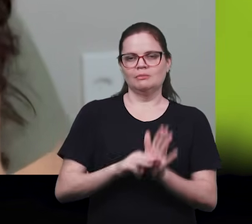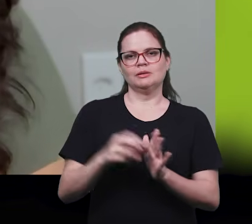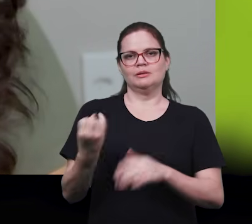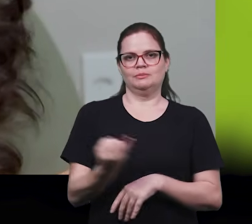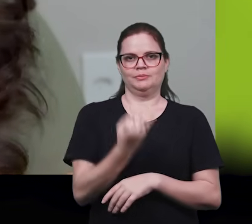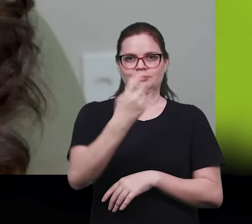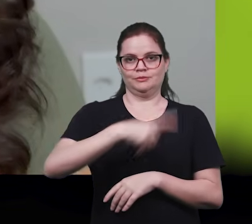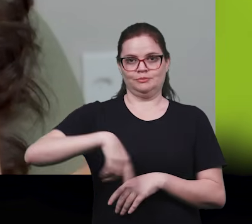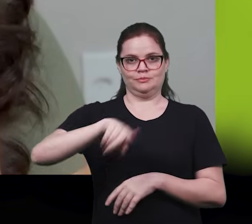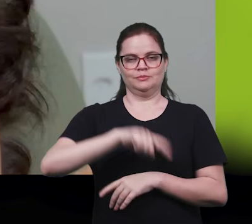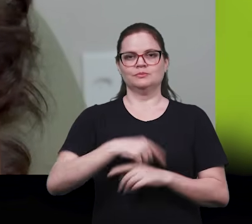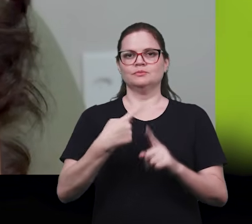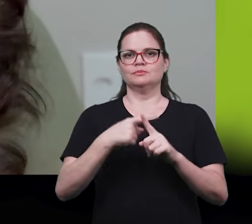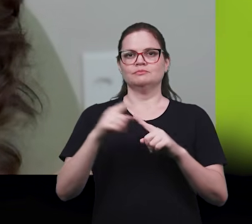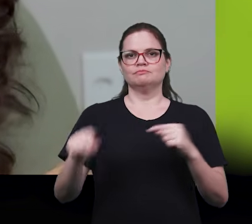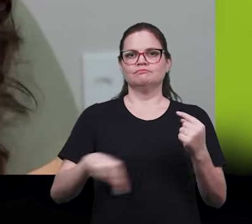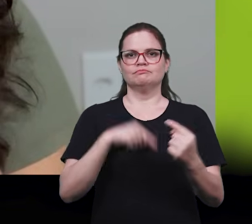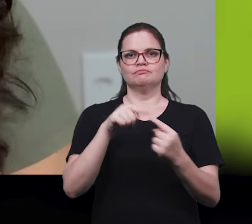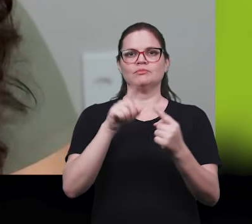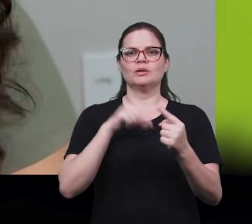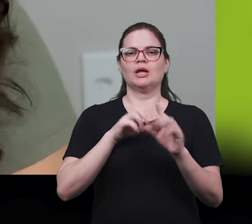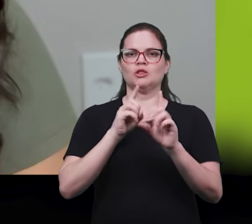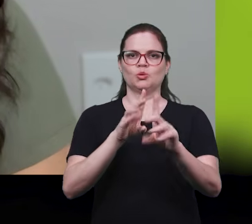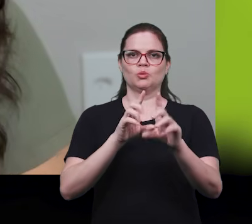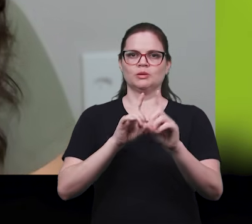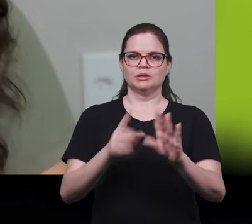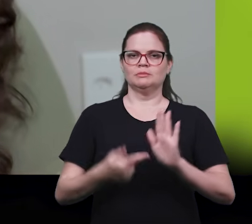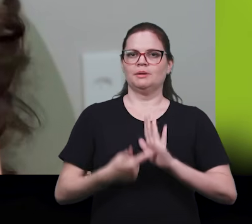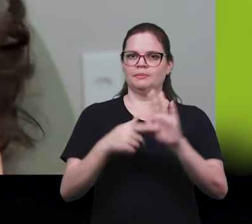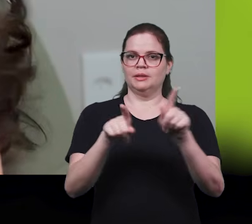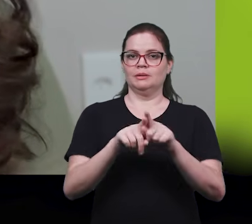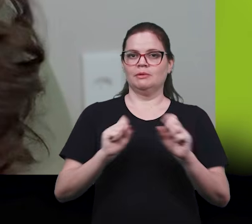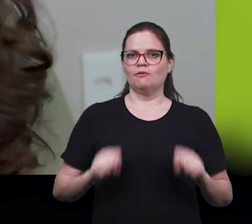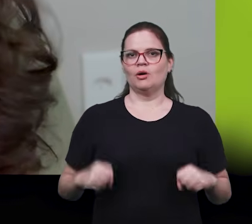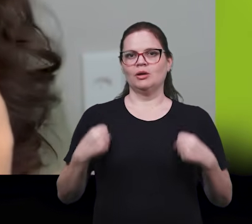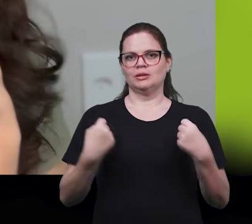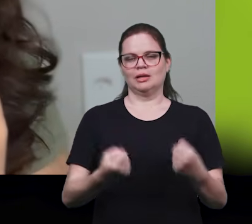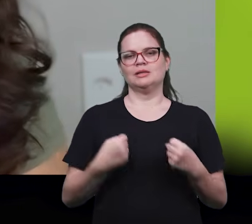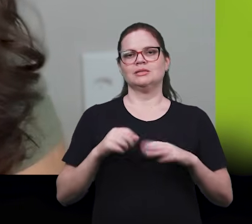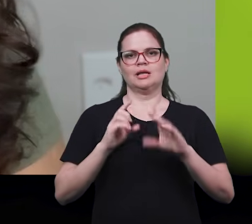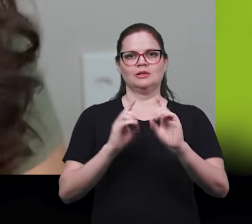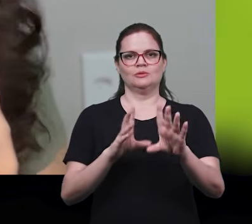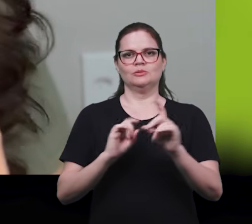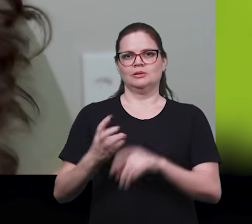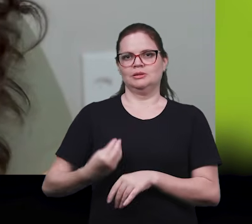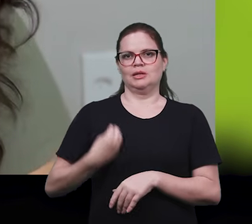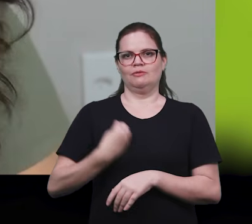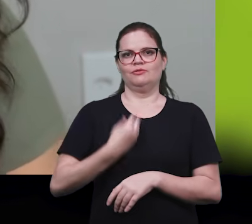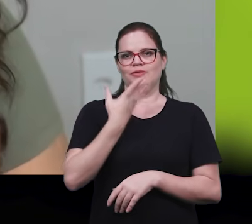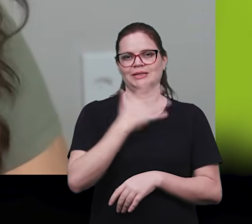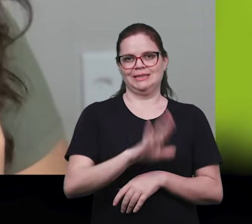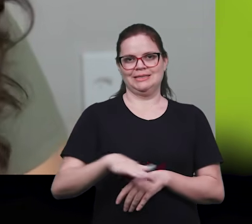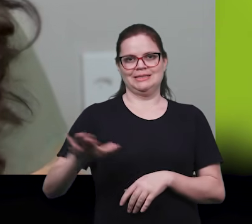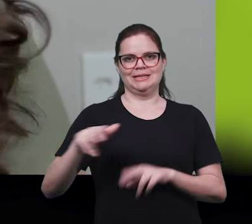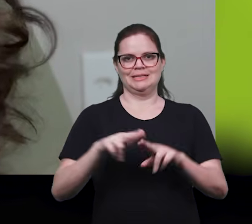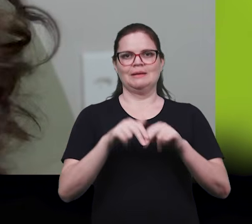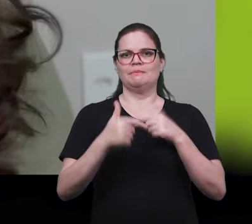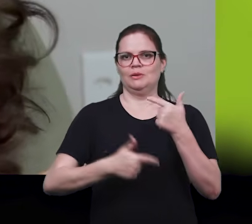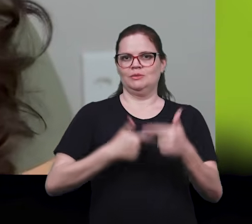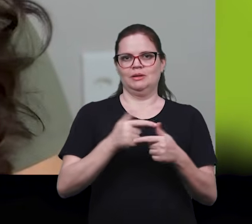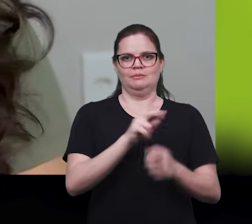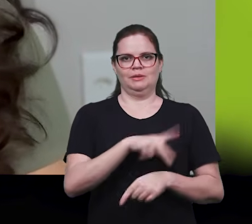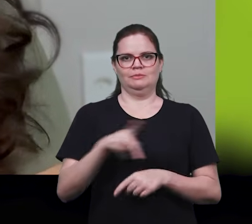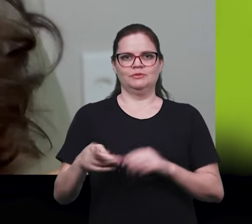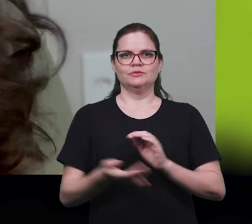fundamental naquilo que é estabelecer a doutrina, naquilo que é fortalecer a doutrina na vida e das nossas classes através do trabalho das